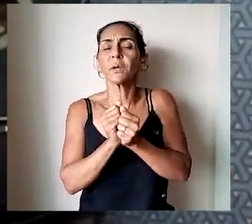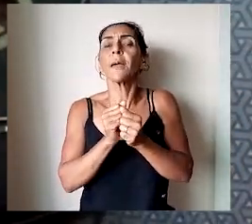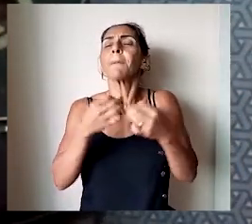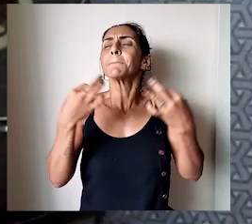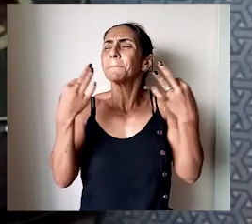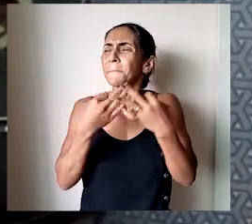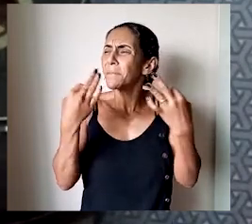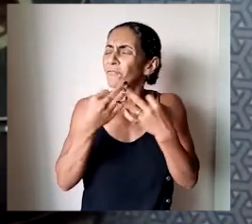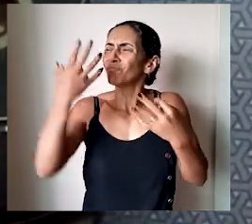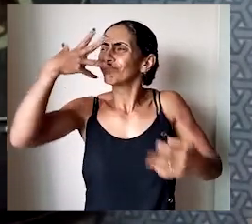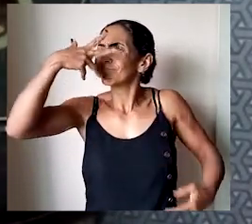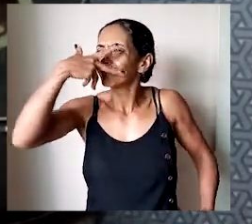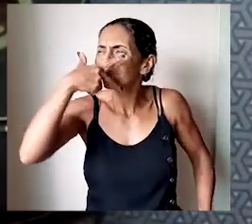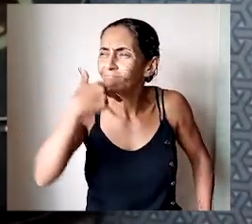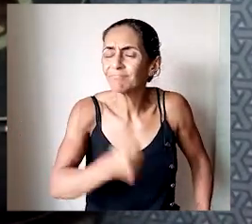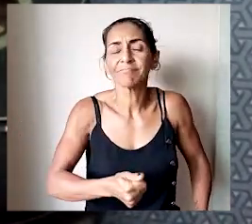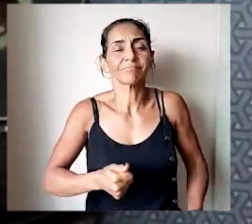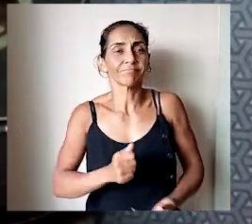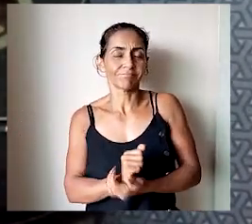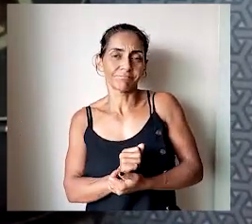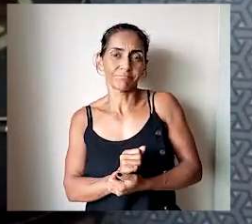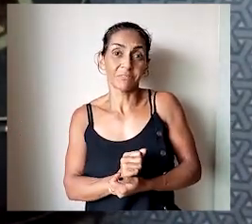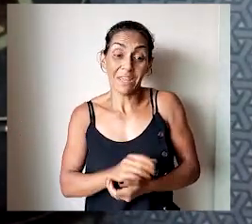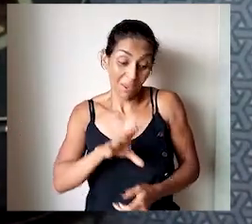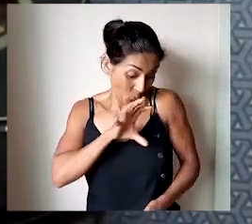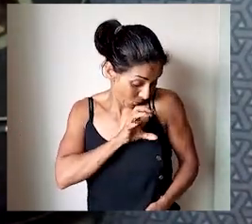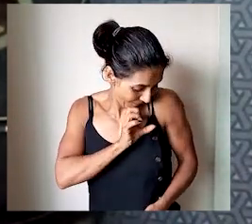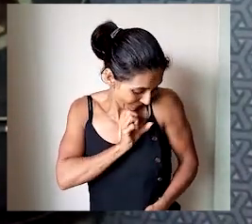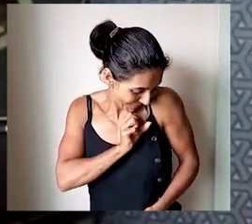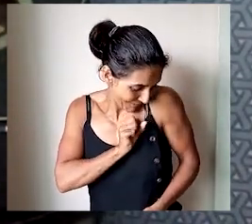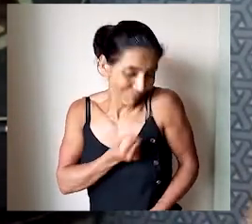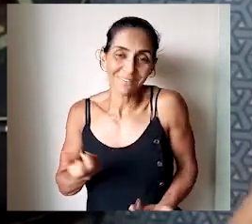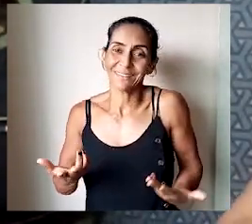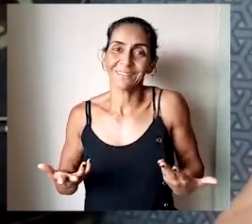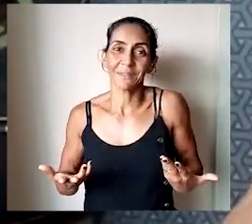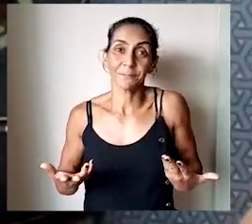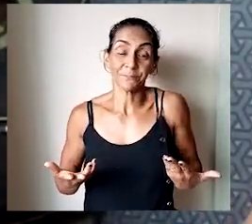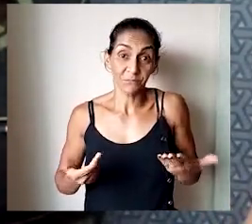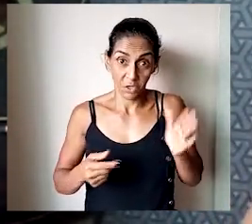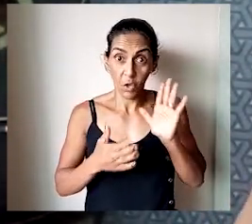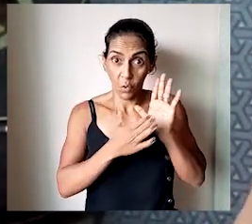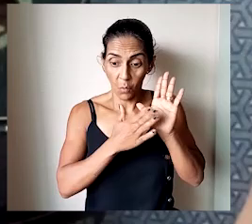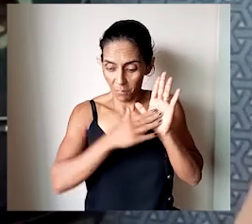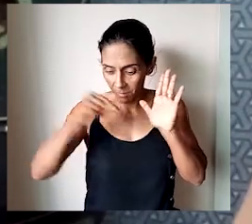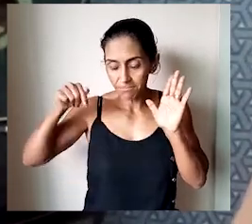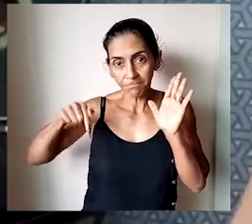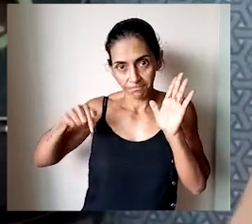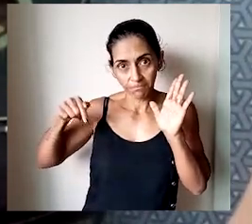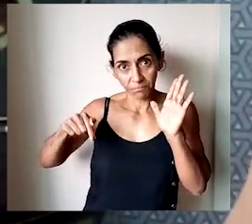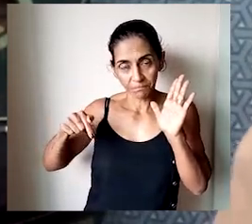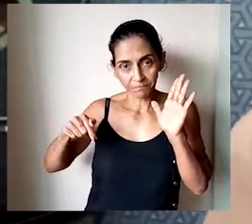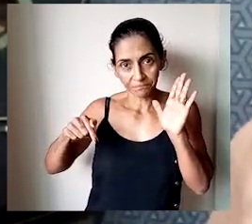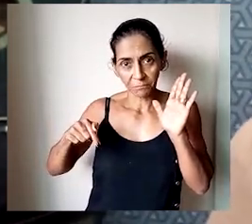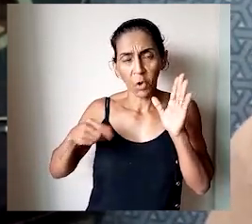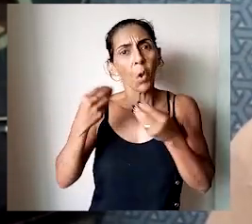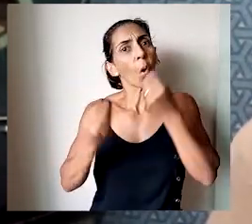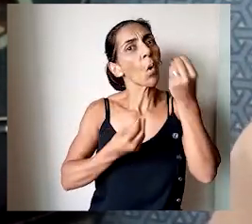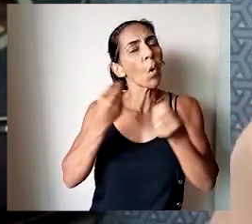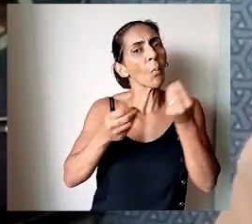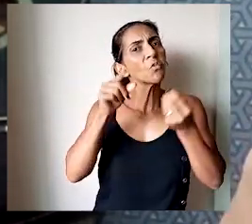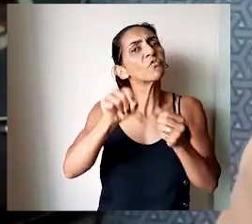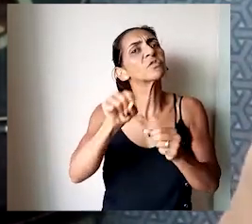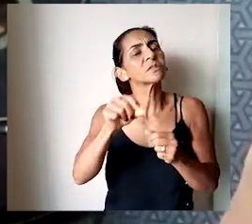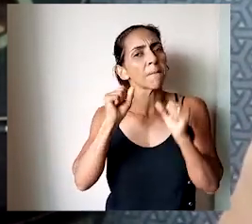tudo muito lindo, é perfeito. Eu amei demais. Eu vou deixar aqui o link de como você